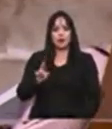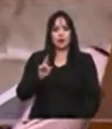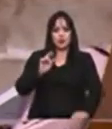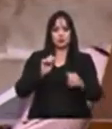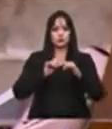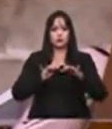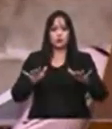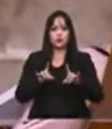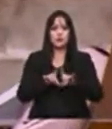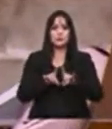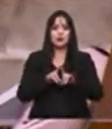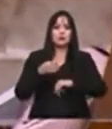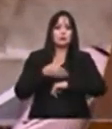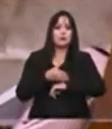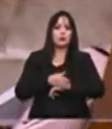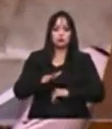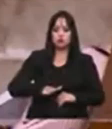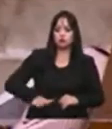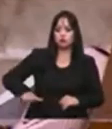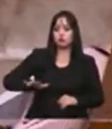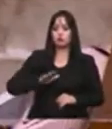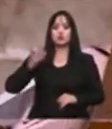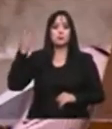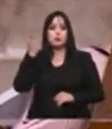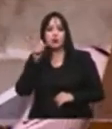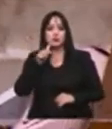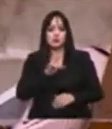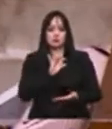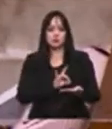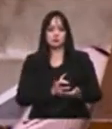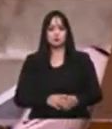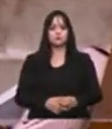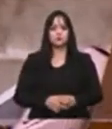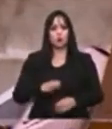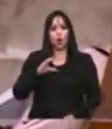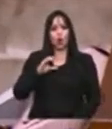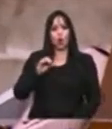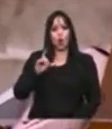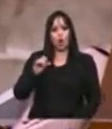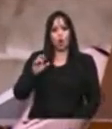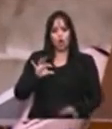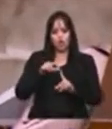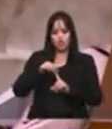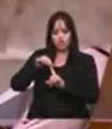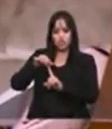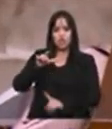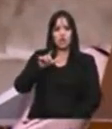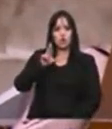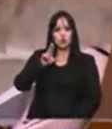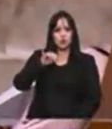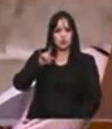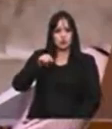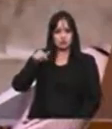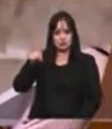Distribuidora, também integram o arcabouço probatório desta imputação. Collor indica Luiz Cláudio. Este, por